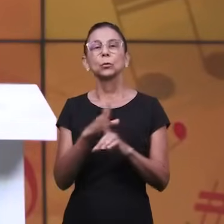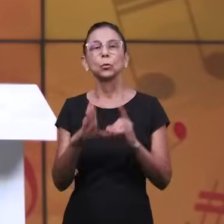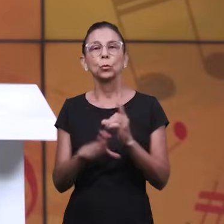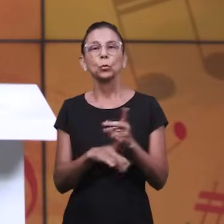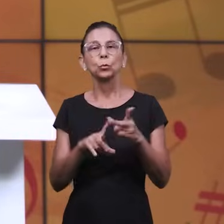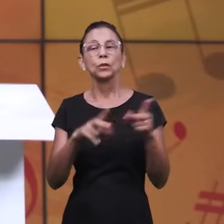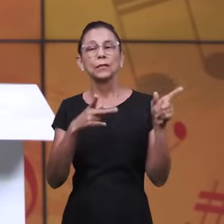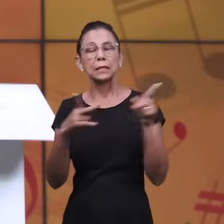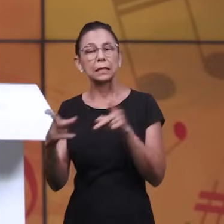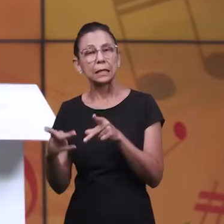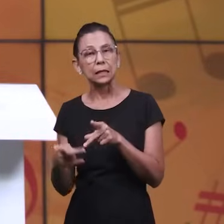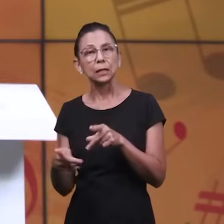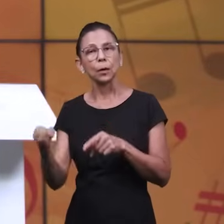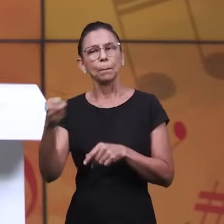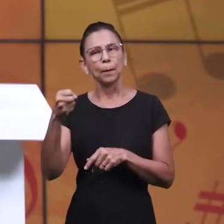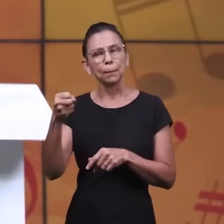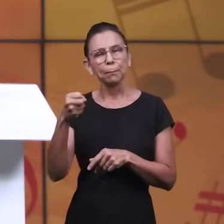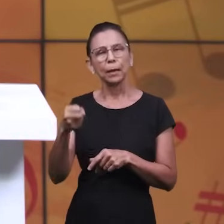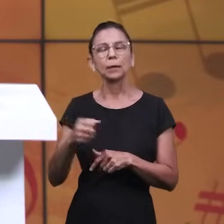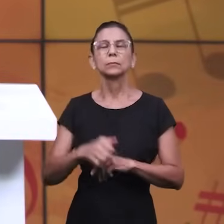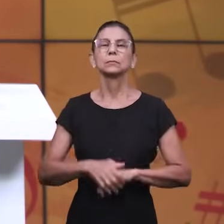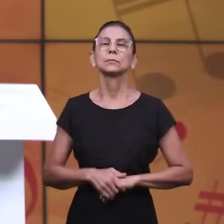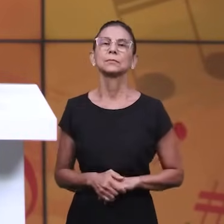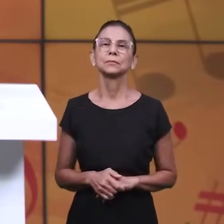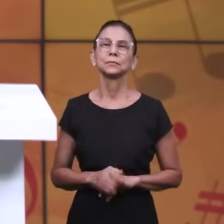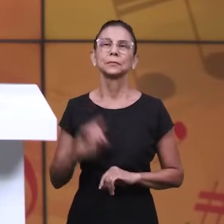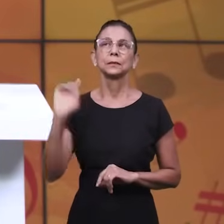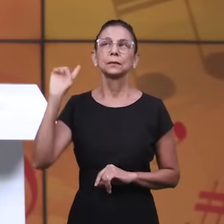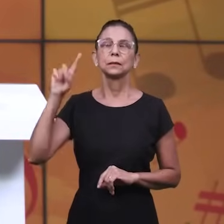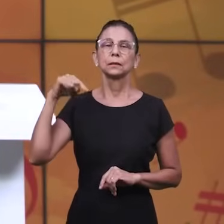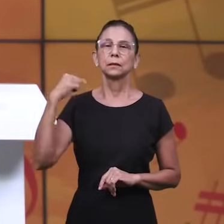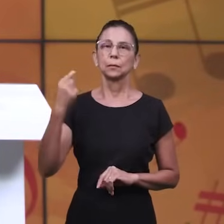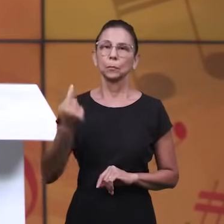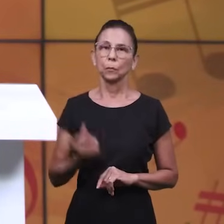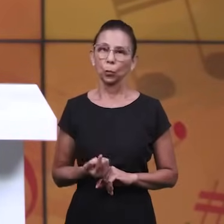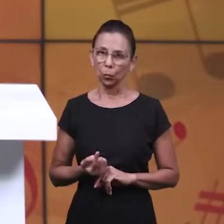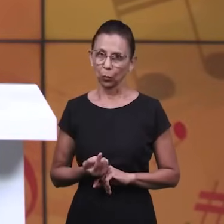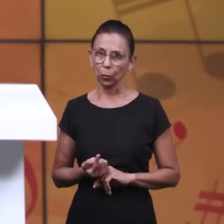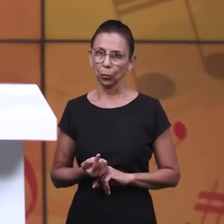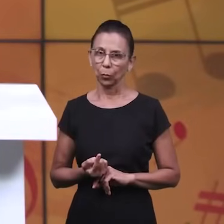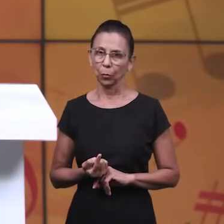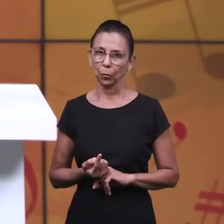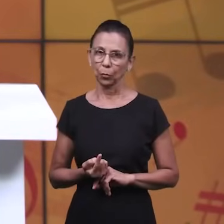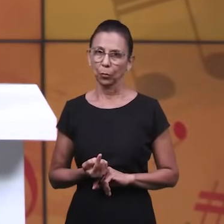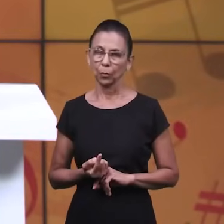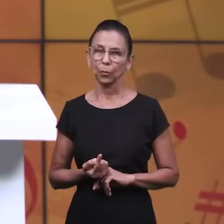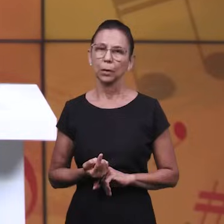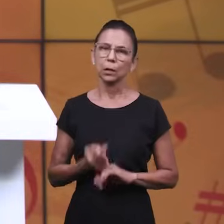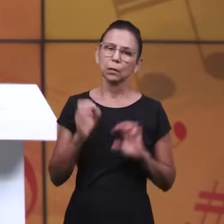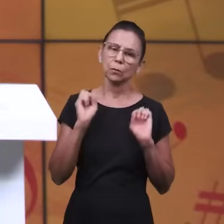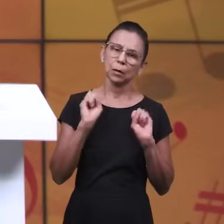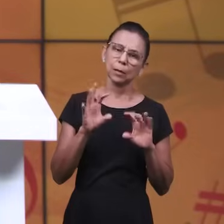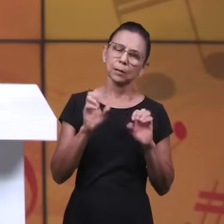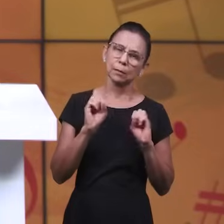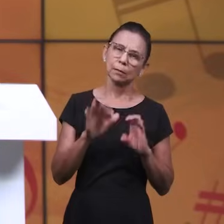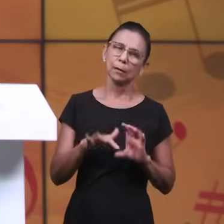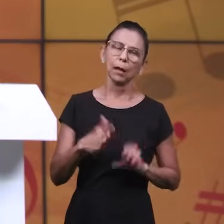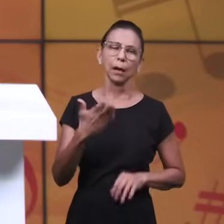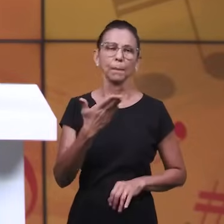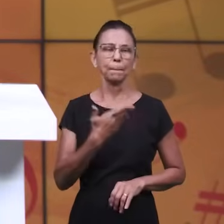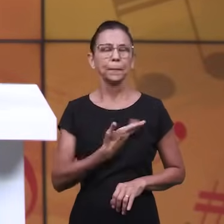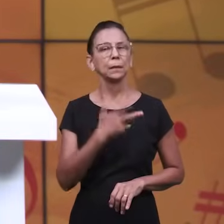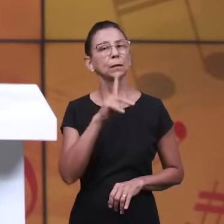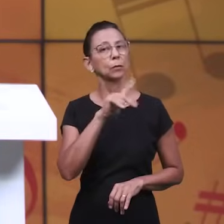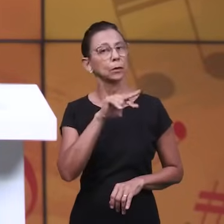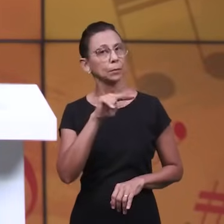nas visitas, no culto no lar. E depois vamos ensinar a um amigo ou